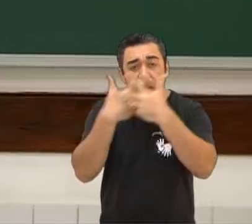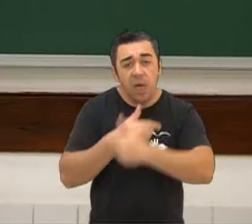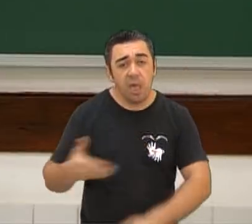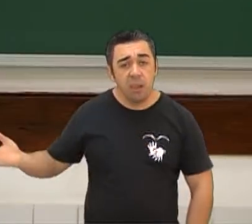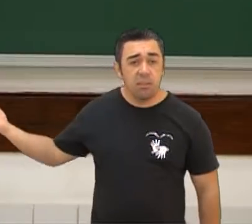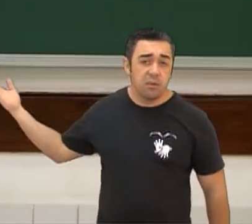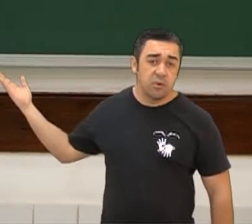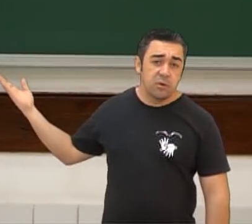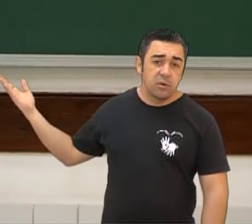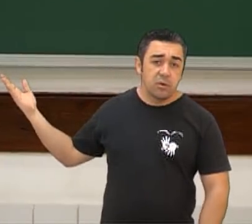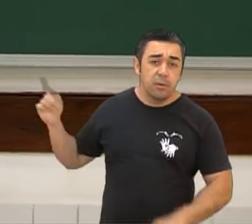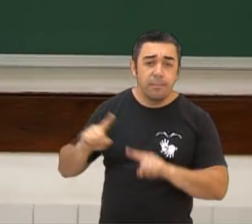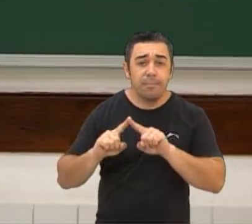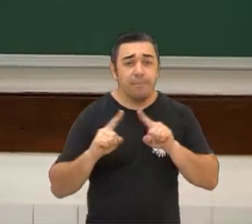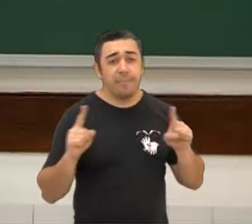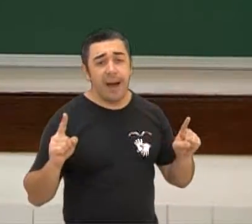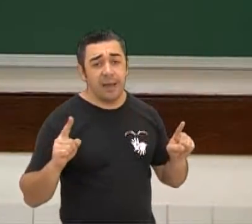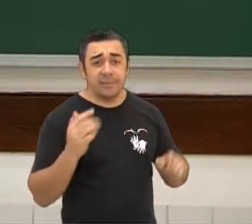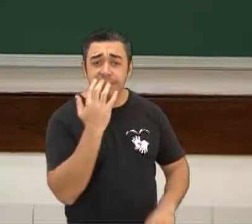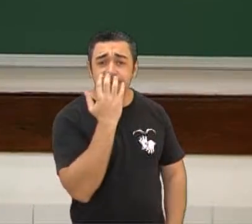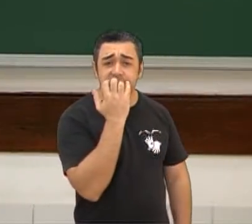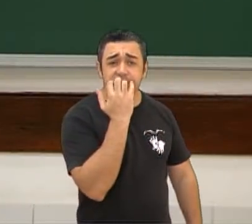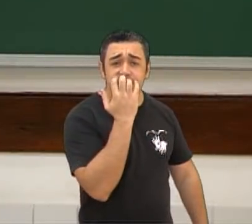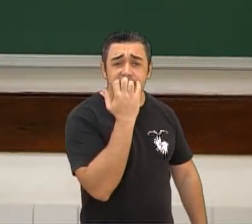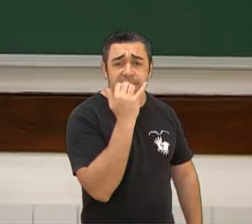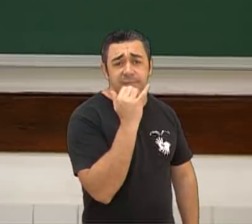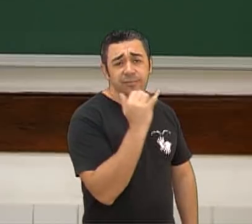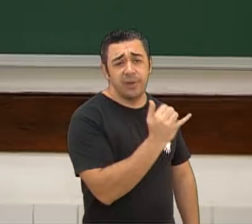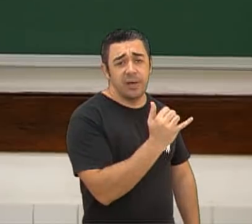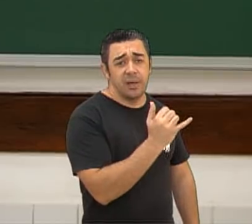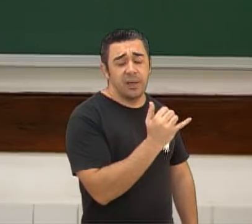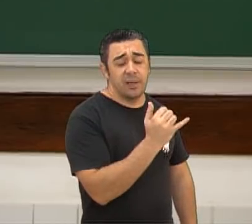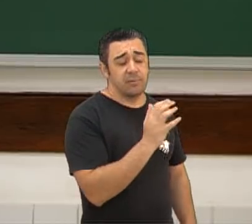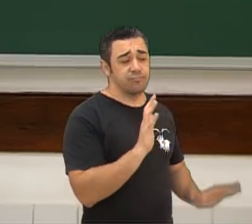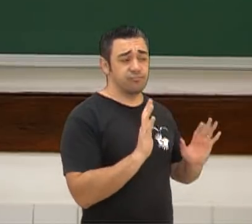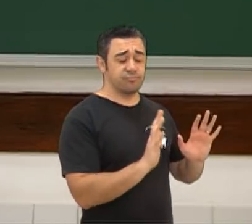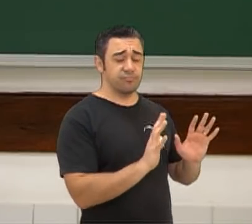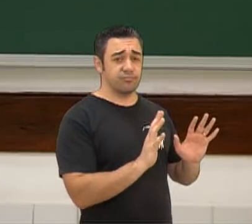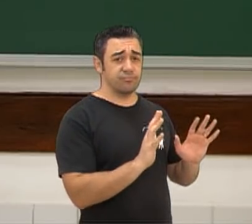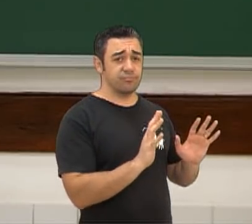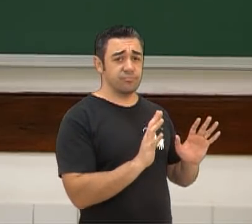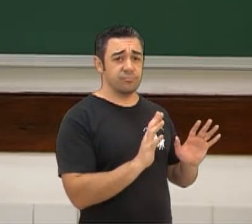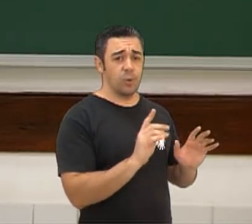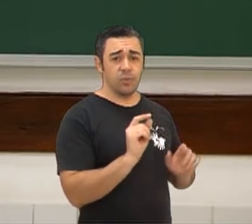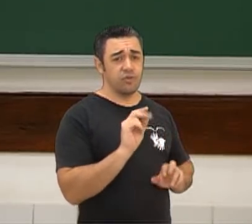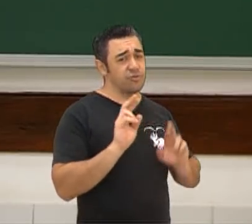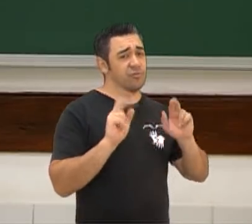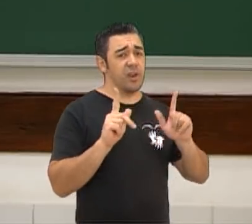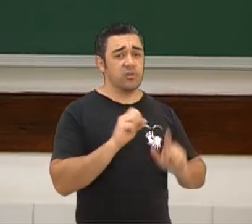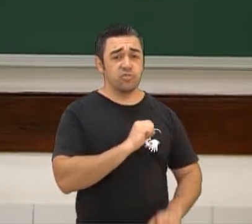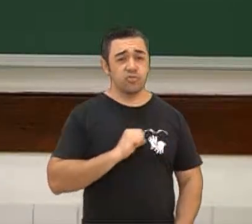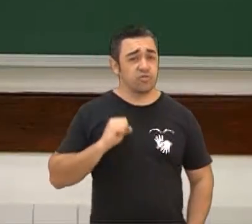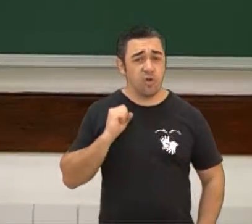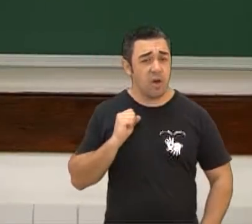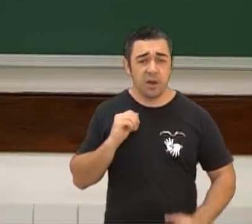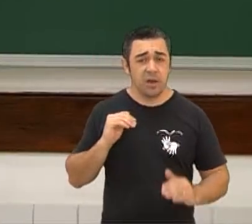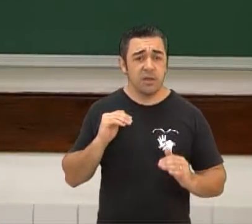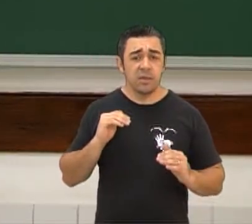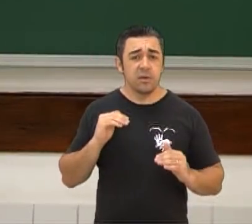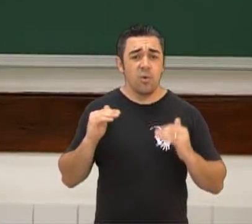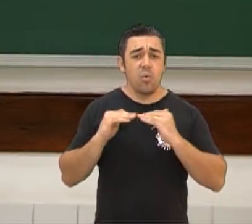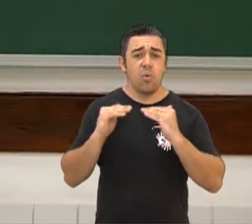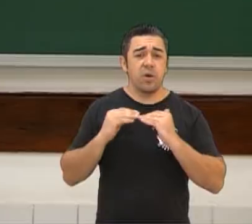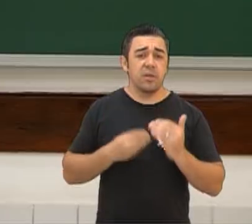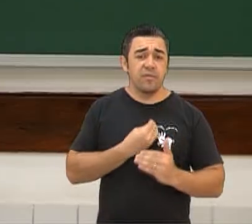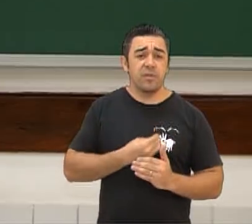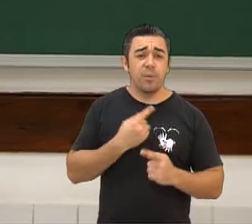Nietzsche vai dizer, Sócrates, né, não estava de acordo com a vida. Isso demonstra o quanto Sócrates negou o